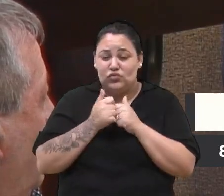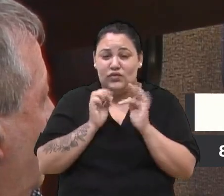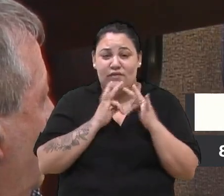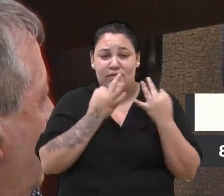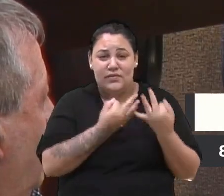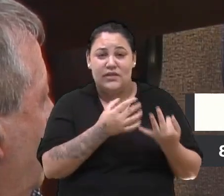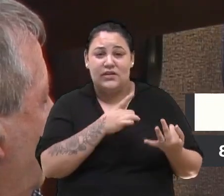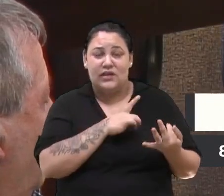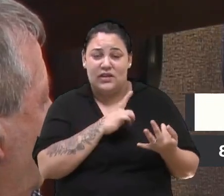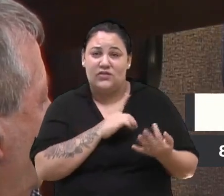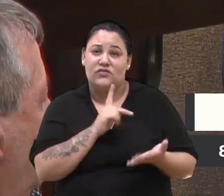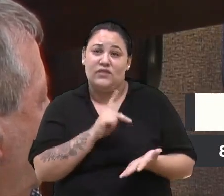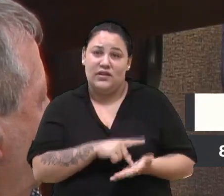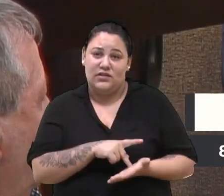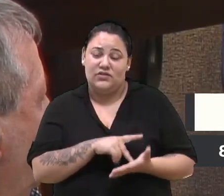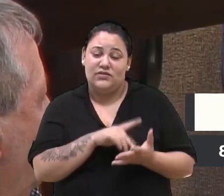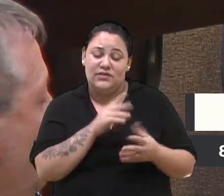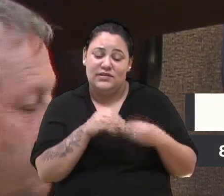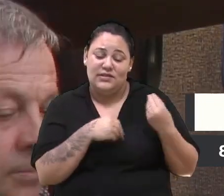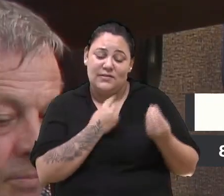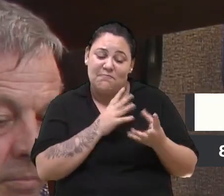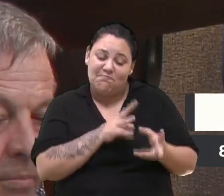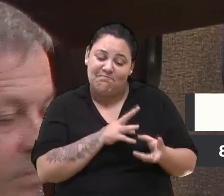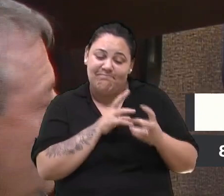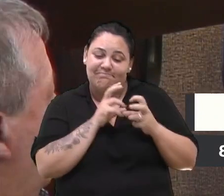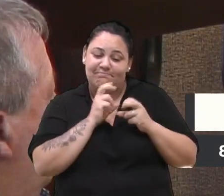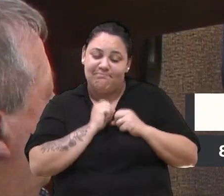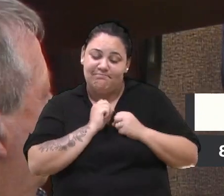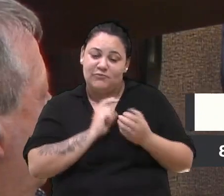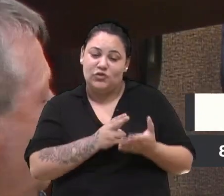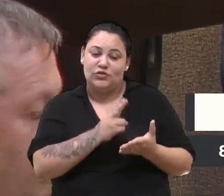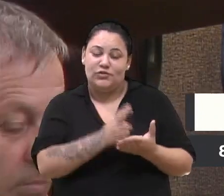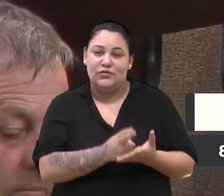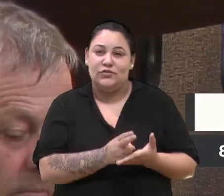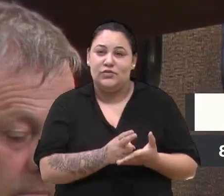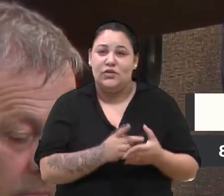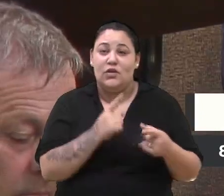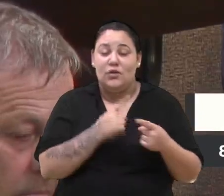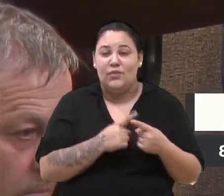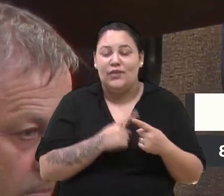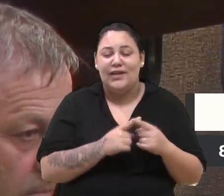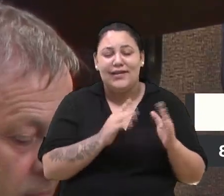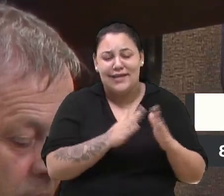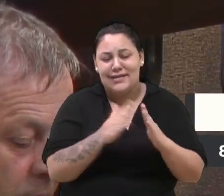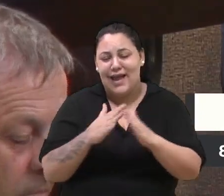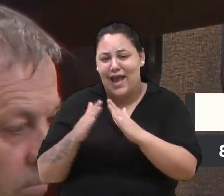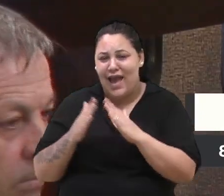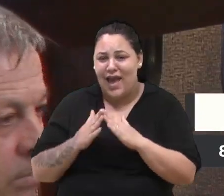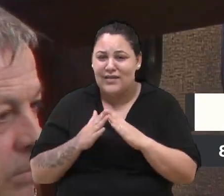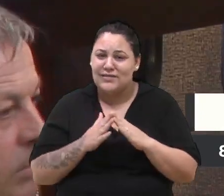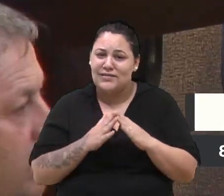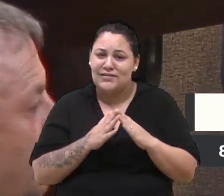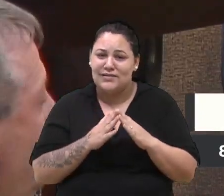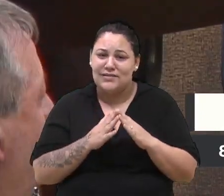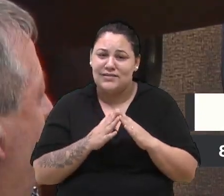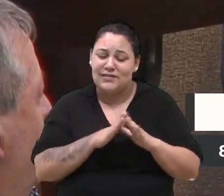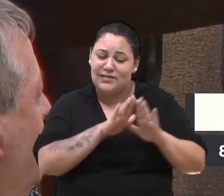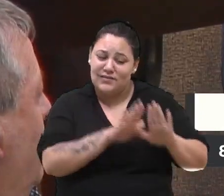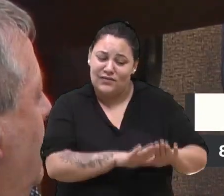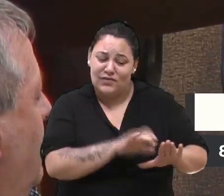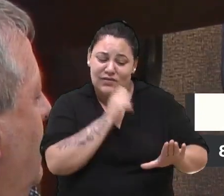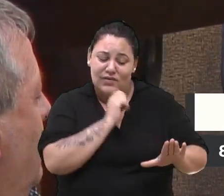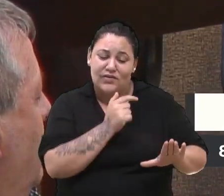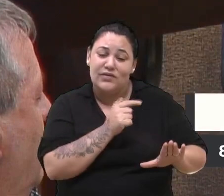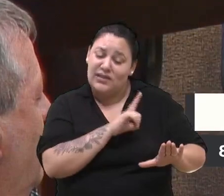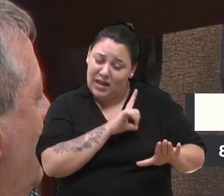fato, o pertencimento, porque não que nas casas de repouso estes idosos não tenham cuidado, mas